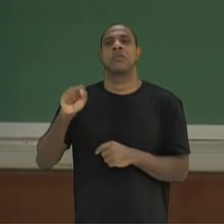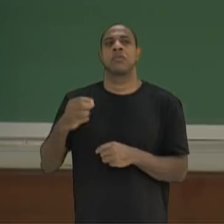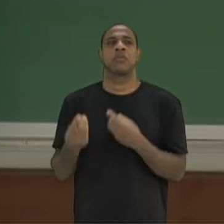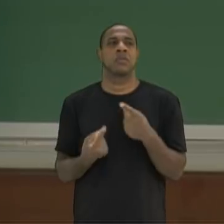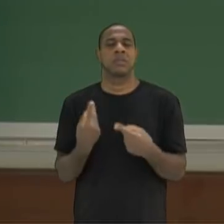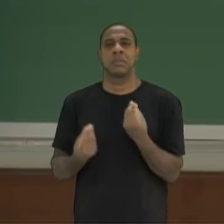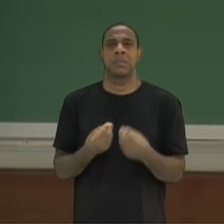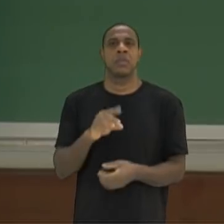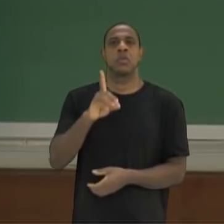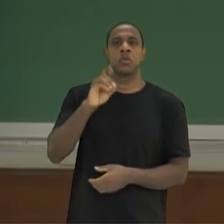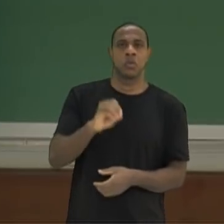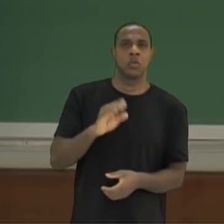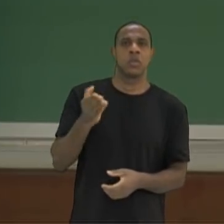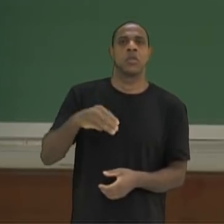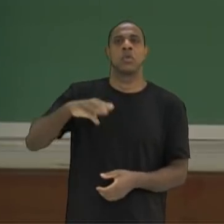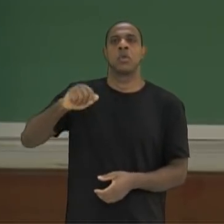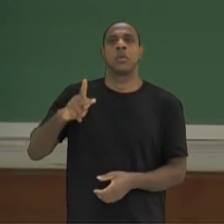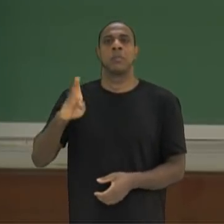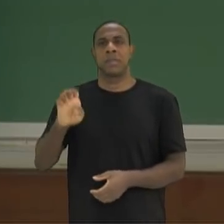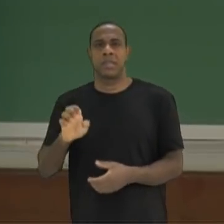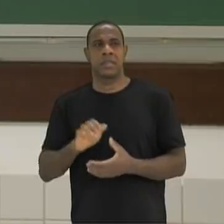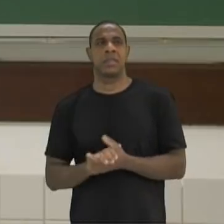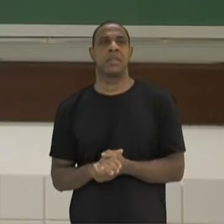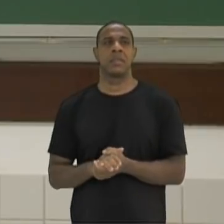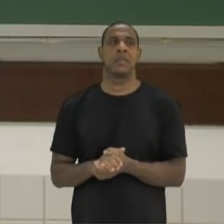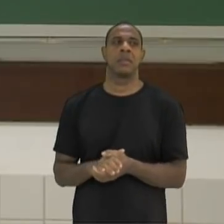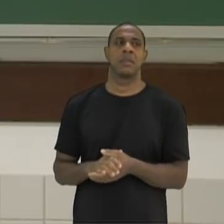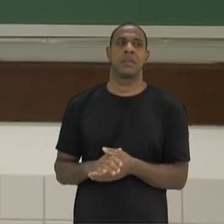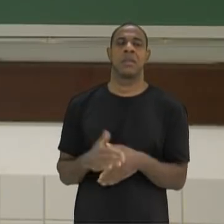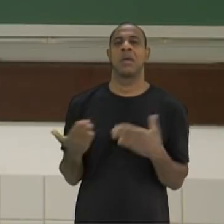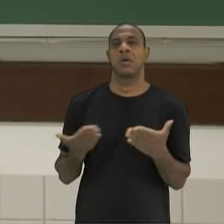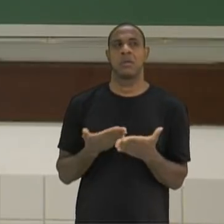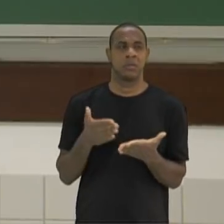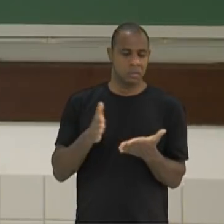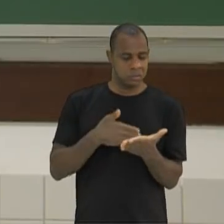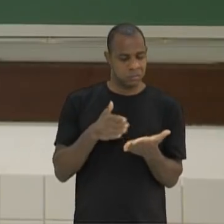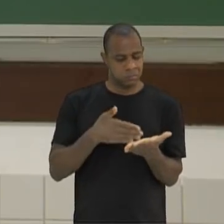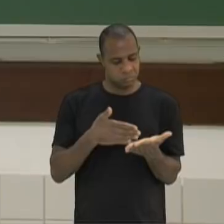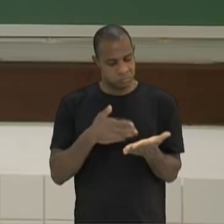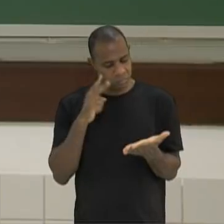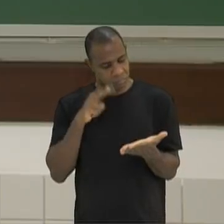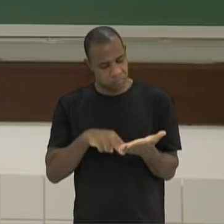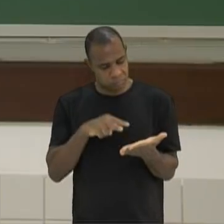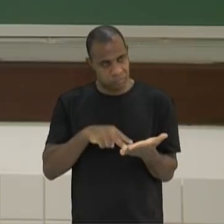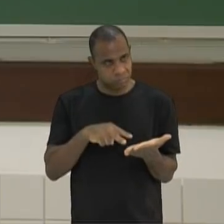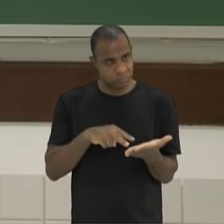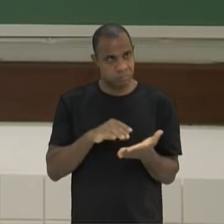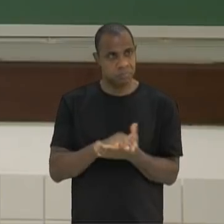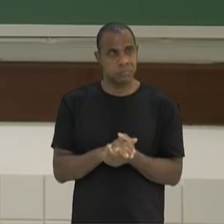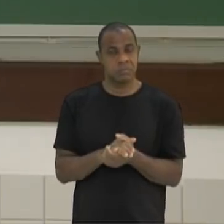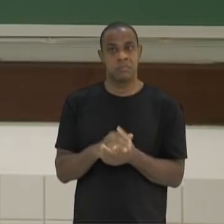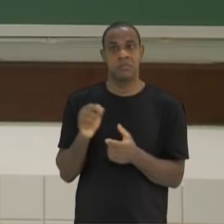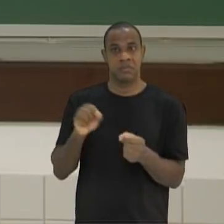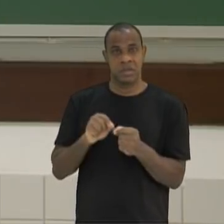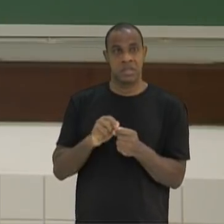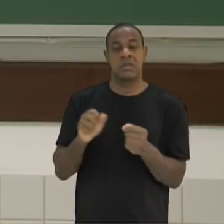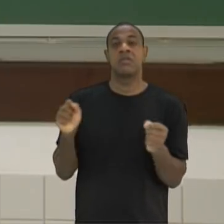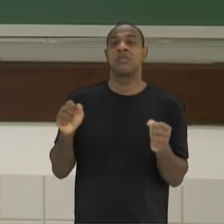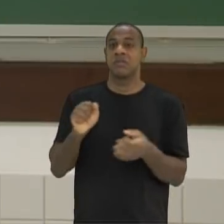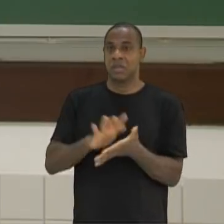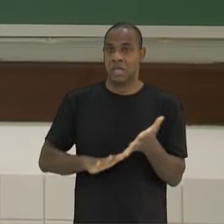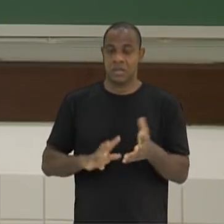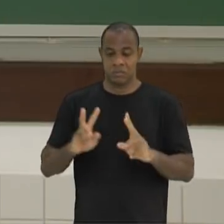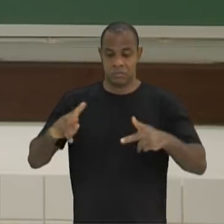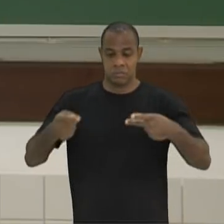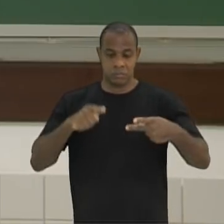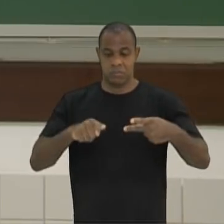mas a gente falou sobre essas hoje, tá? Agora você vai fazer o quê? Vai lá, faz a tua atividade e marca como concluída. Não esqueça de